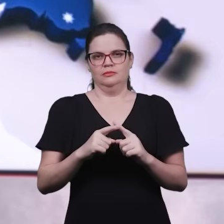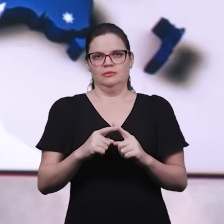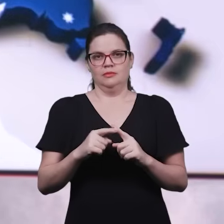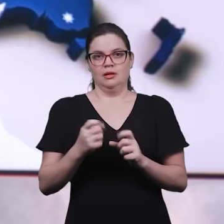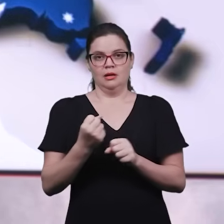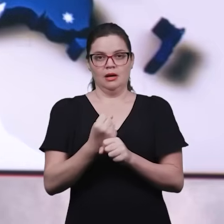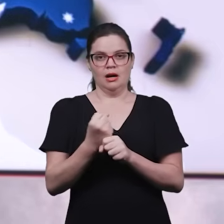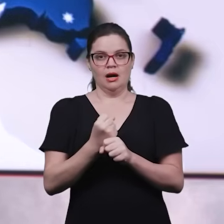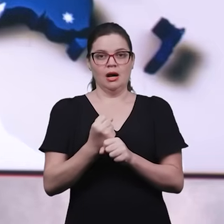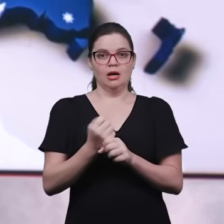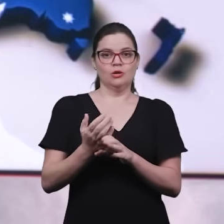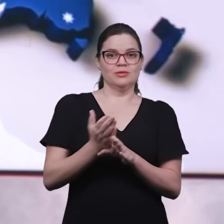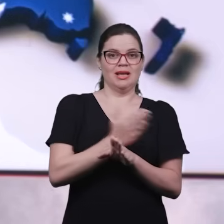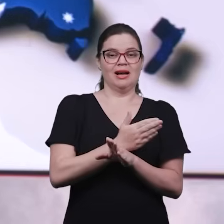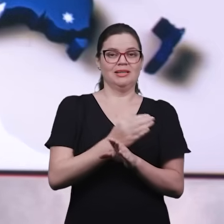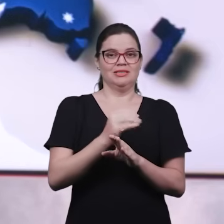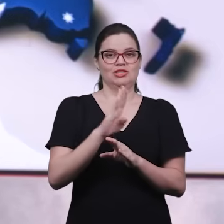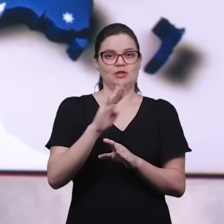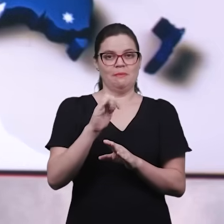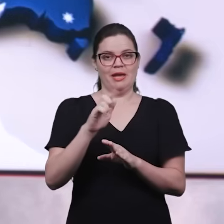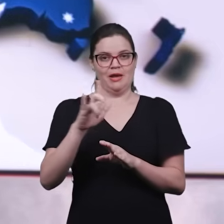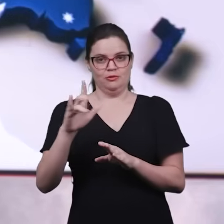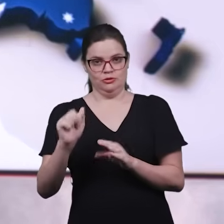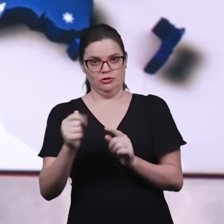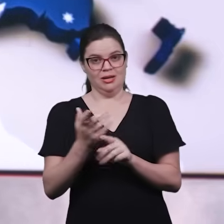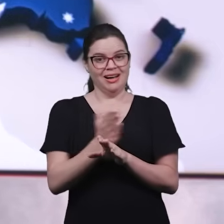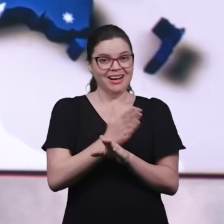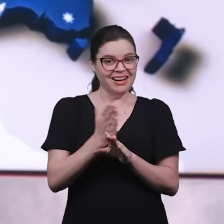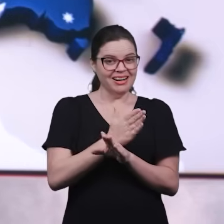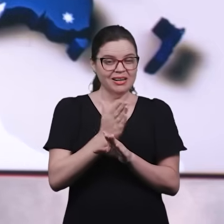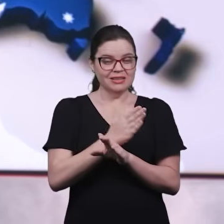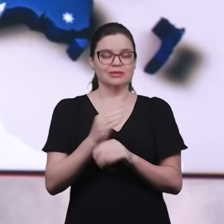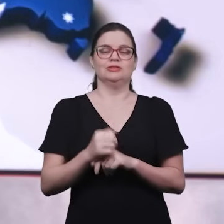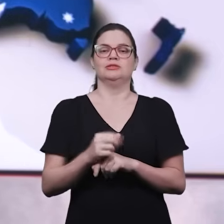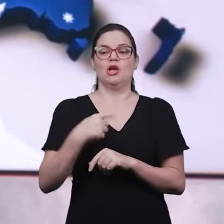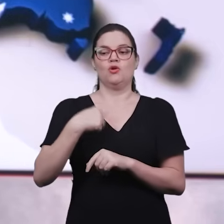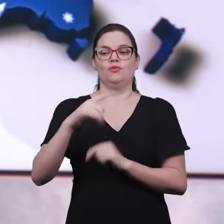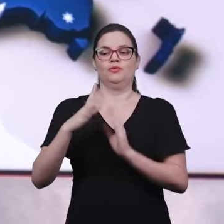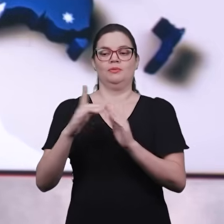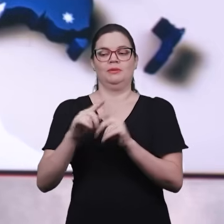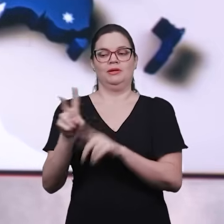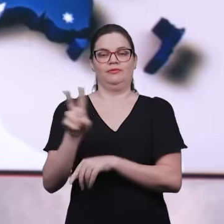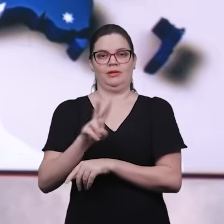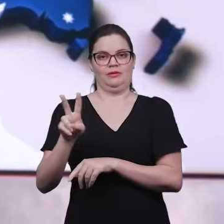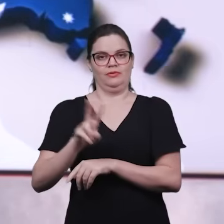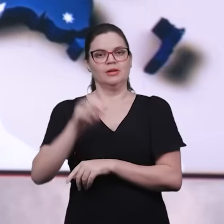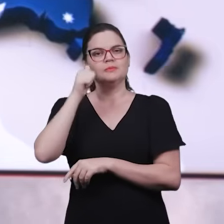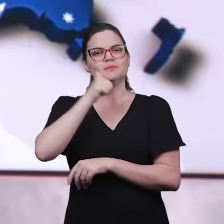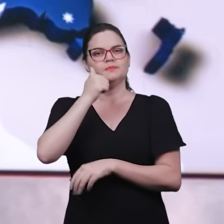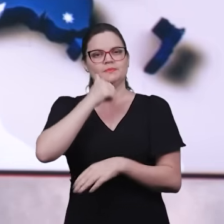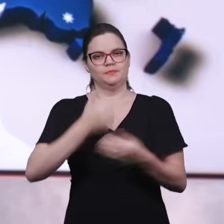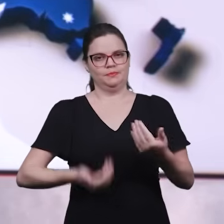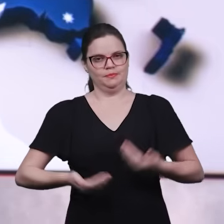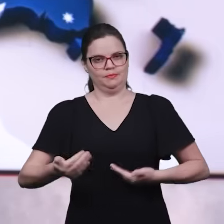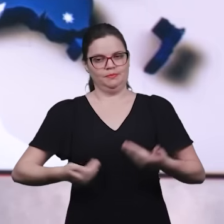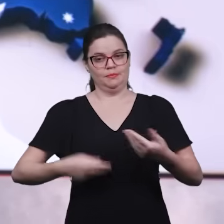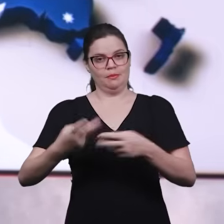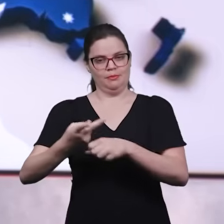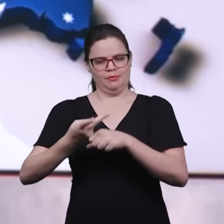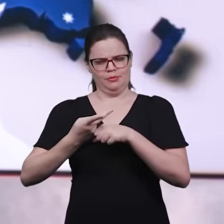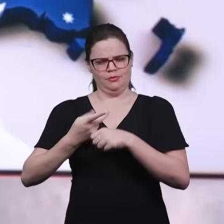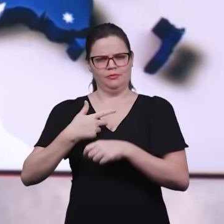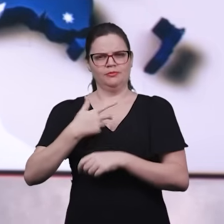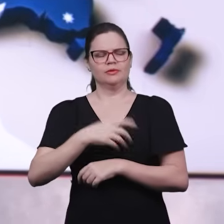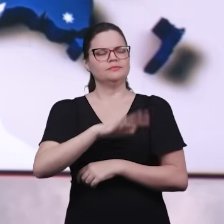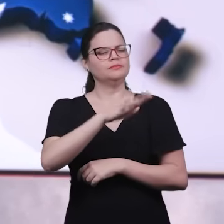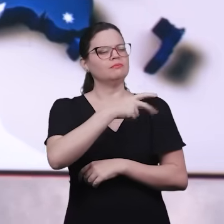há uns anos, antes de Bélgica e Holanda, em Vila Velha, e uma irmã me procurou